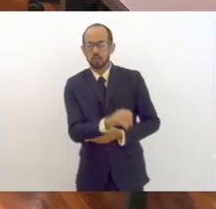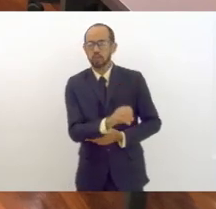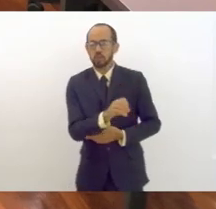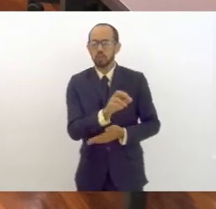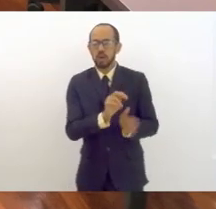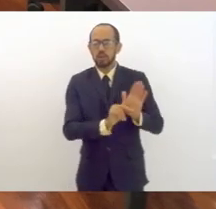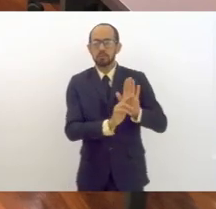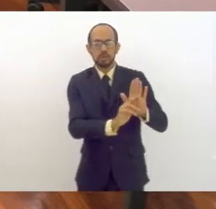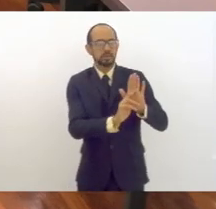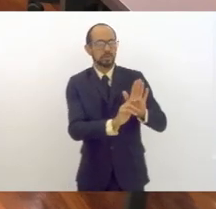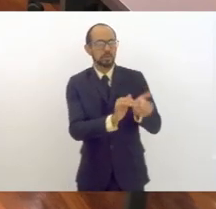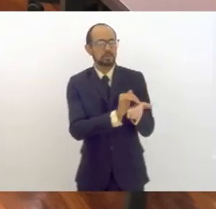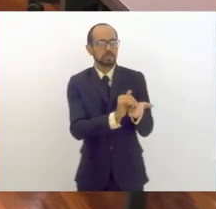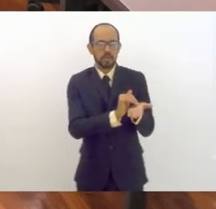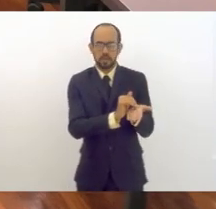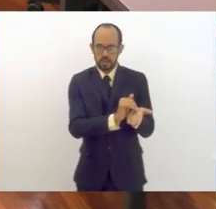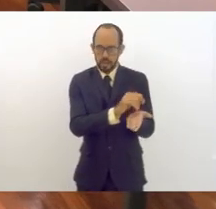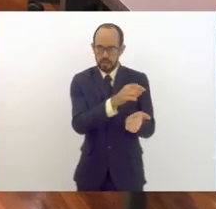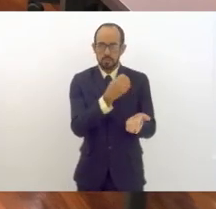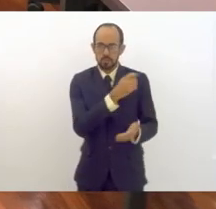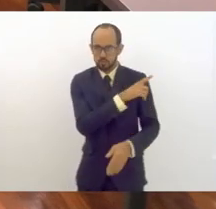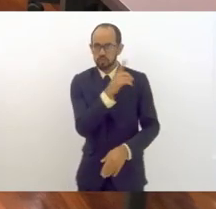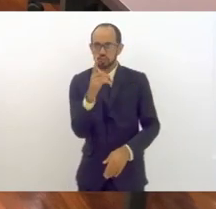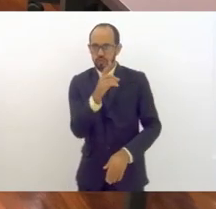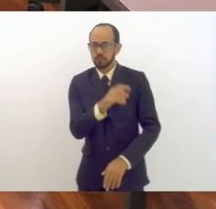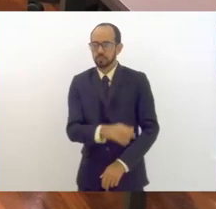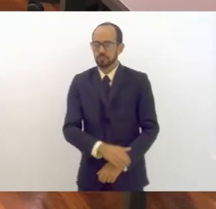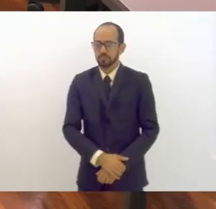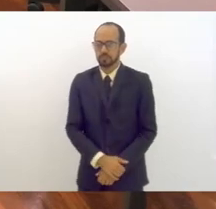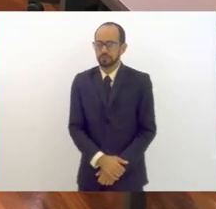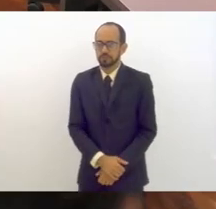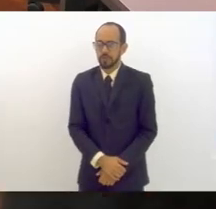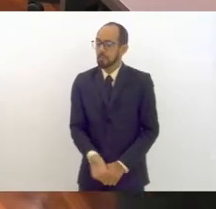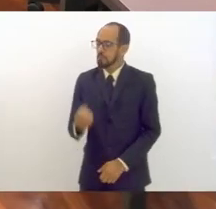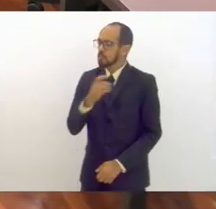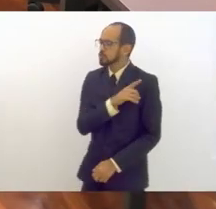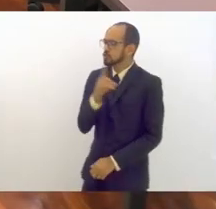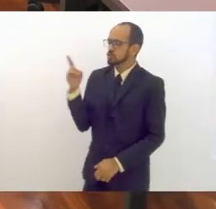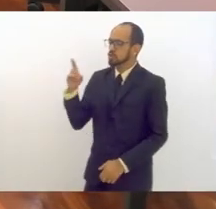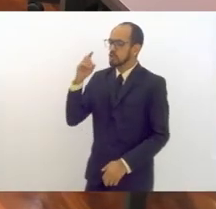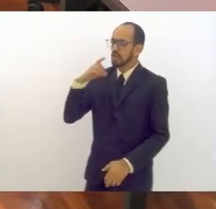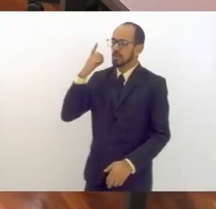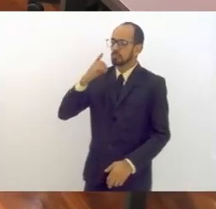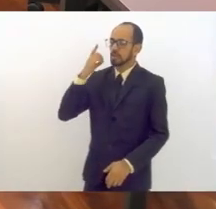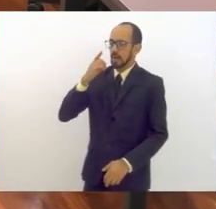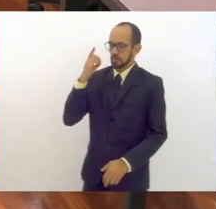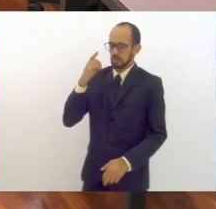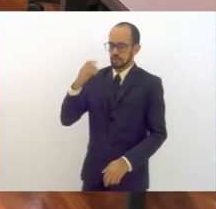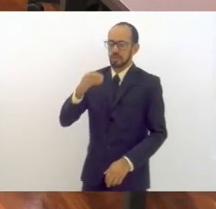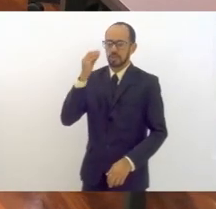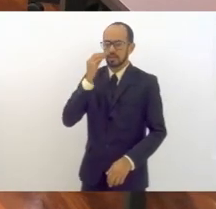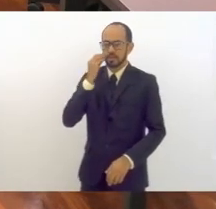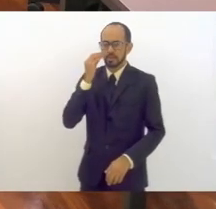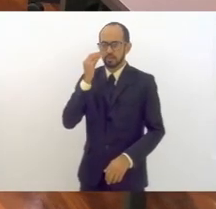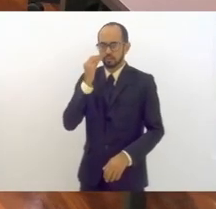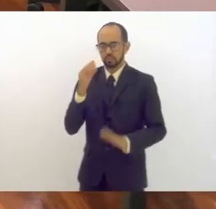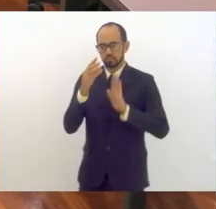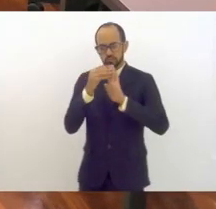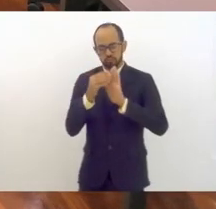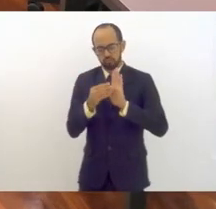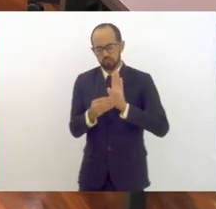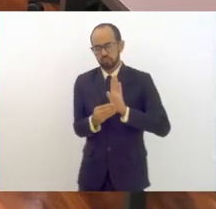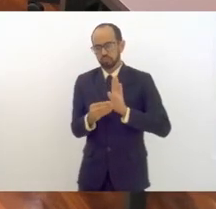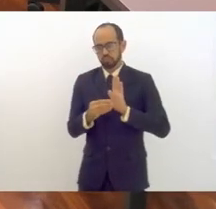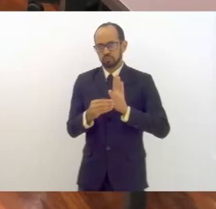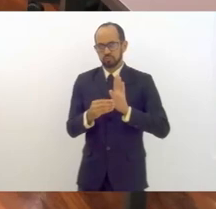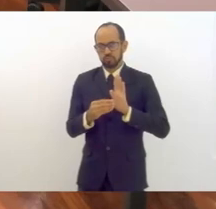Bom dia a todos. Bom dia, bom dia. Todos bom dia, deputado. Bom dia, doutor Rogério. Nós estamos providenciando aqui a inclusão dos nomes. Ah,